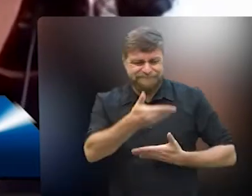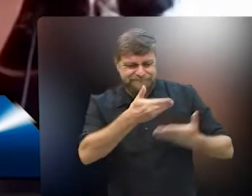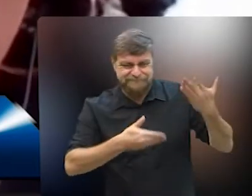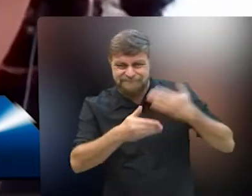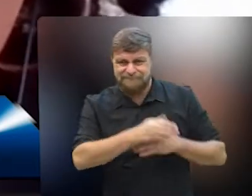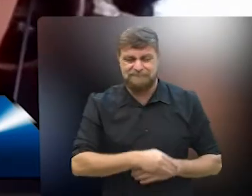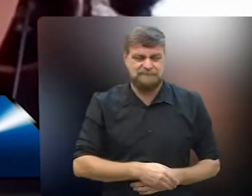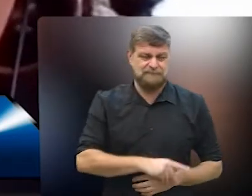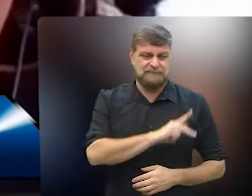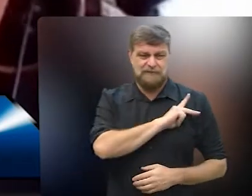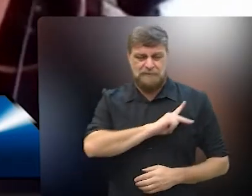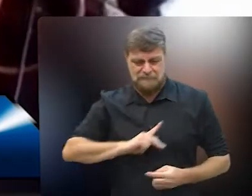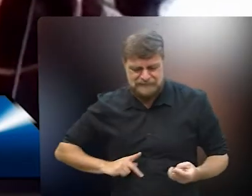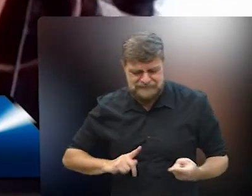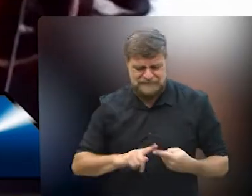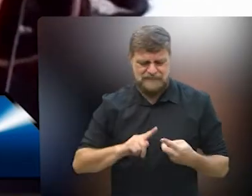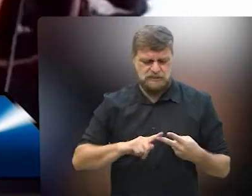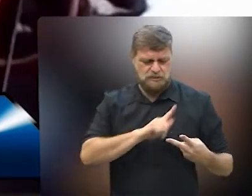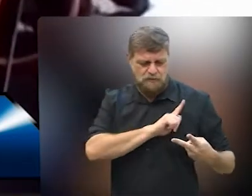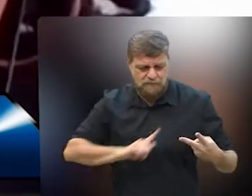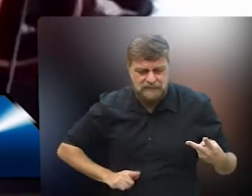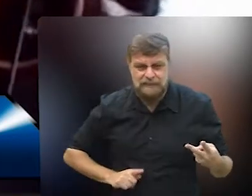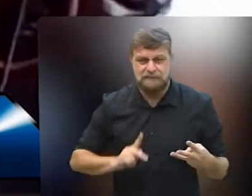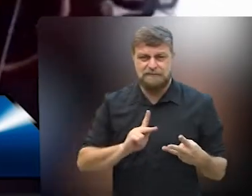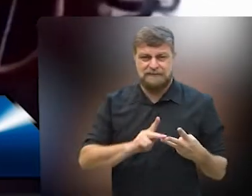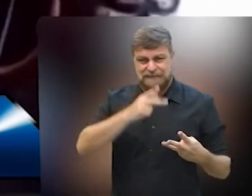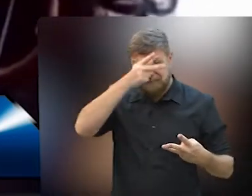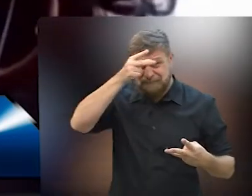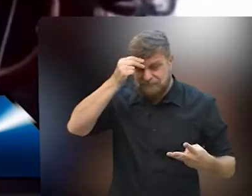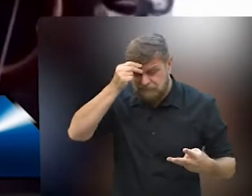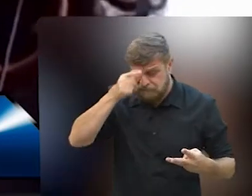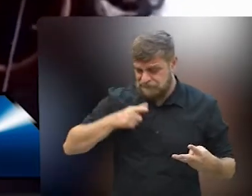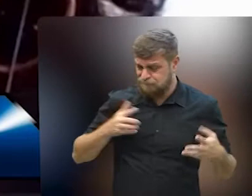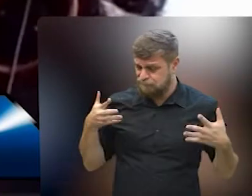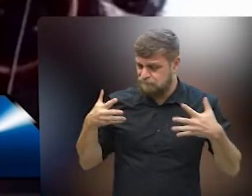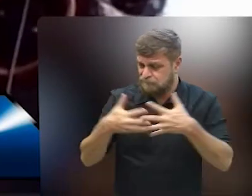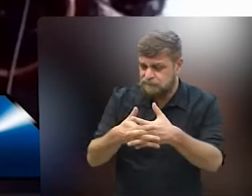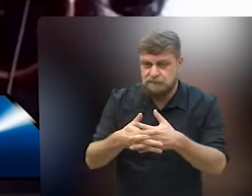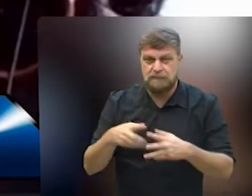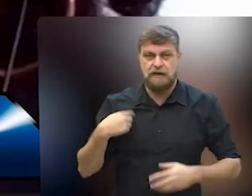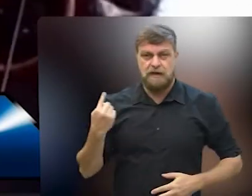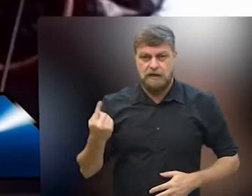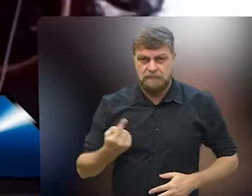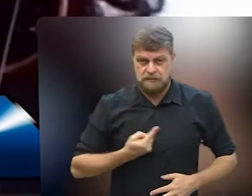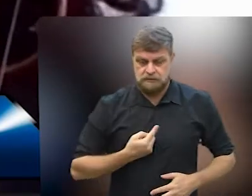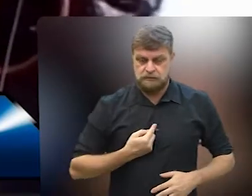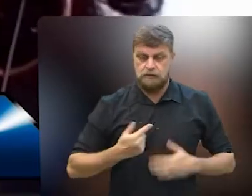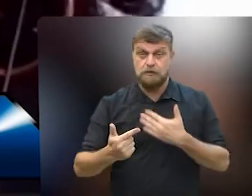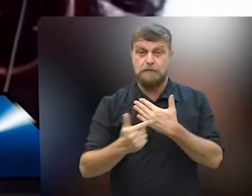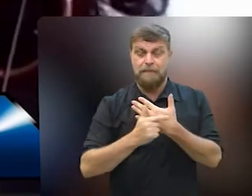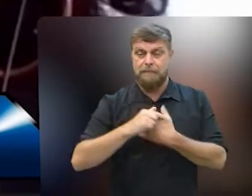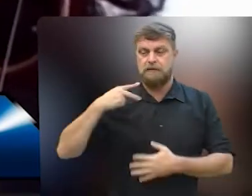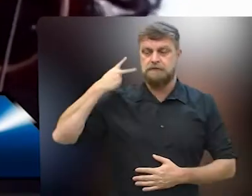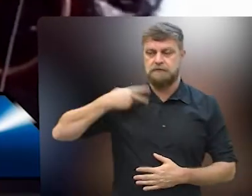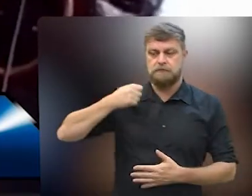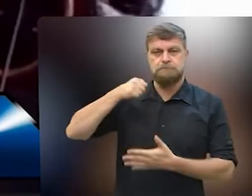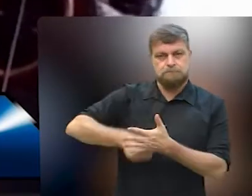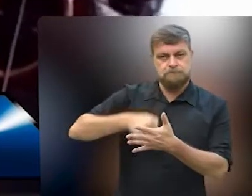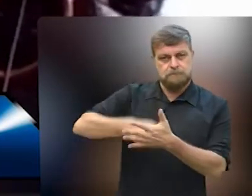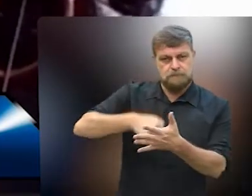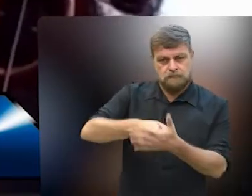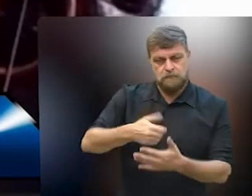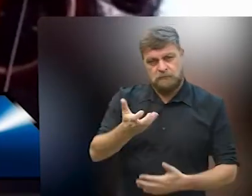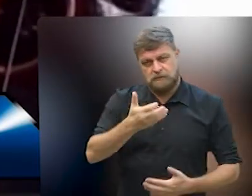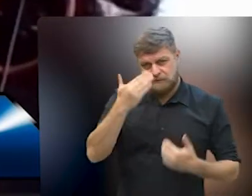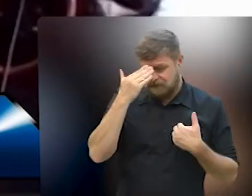entre os governos, né? Tanto municipal como estadual e nacional, mas a gente não deixa de cumprir o nosso papel.